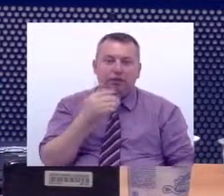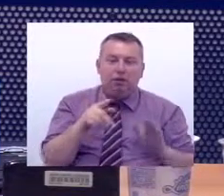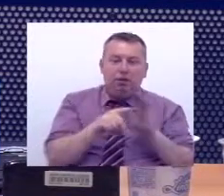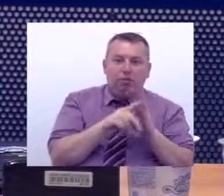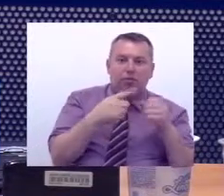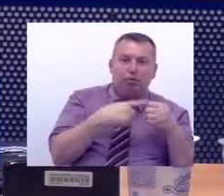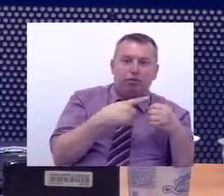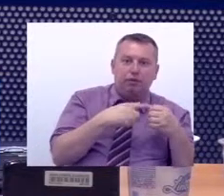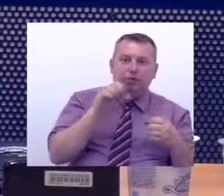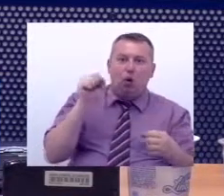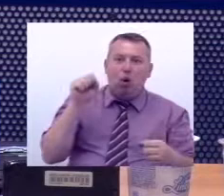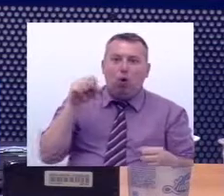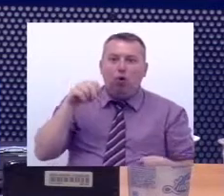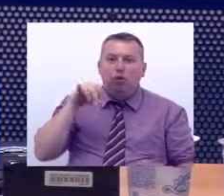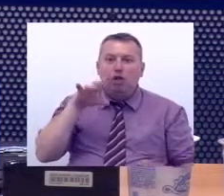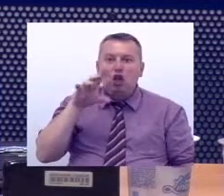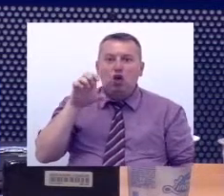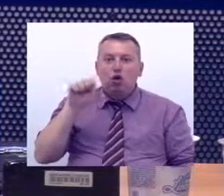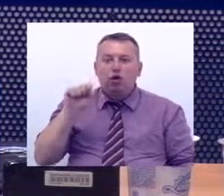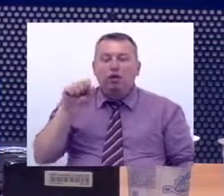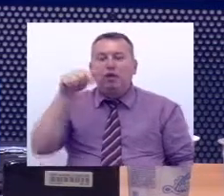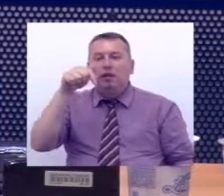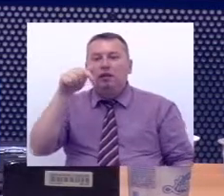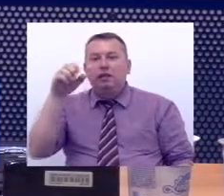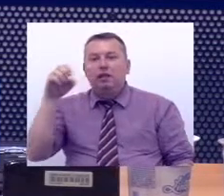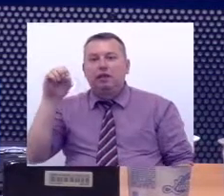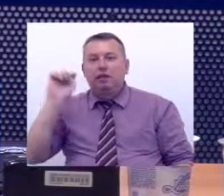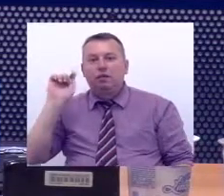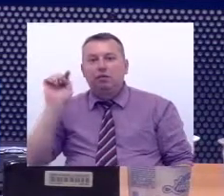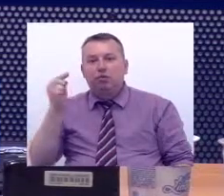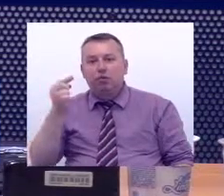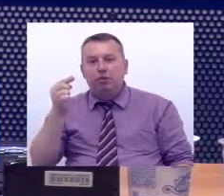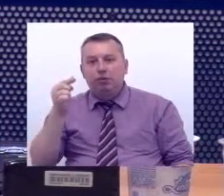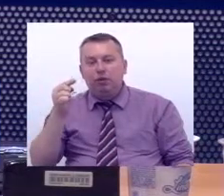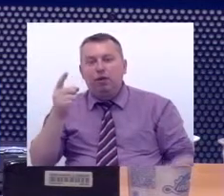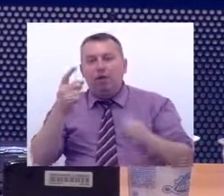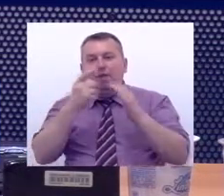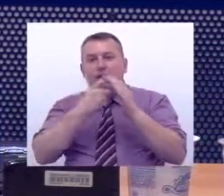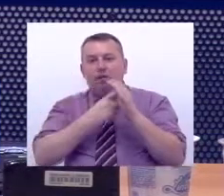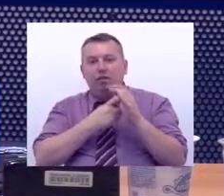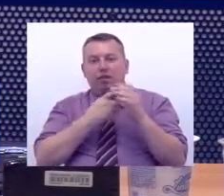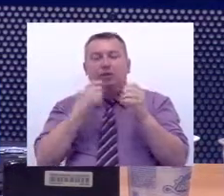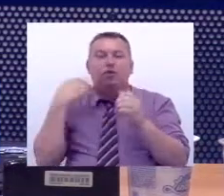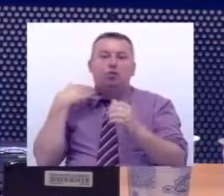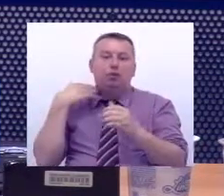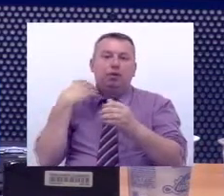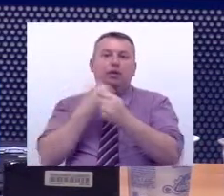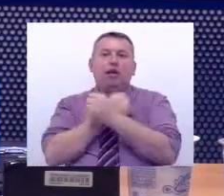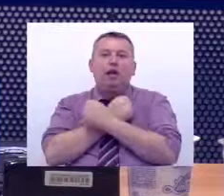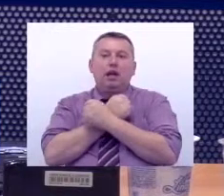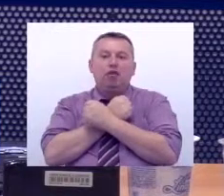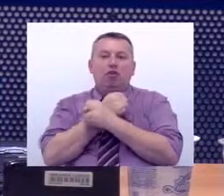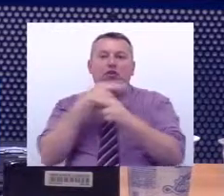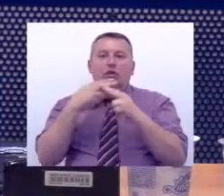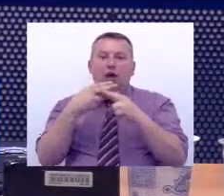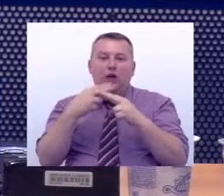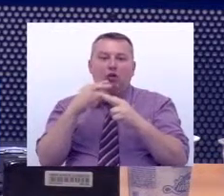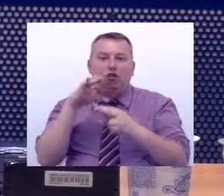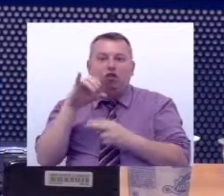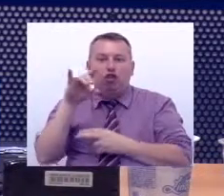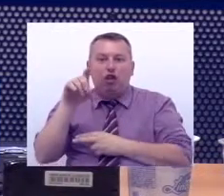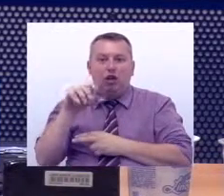município, R$8.700.000. Financiamento da Caixa Econômica Federal do PAC Pavimentação,